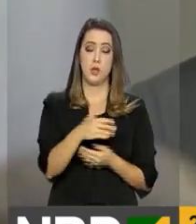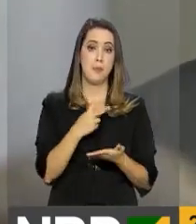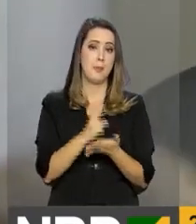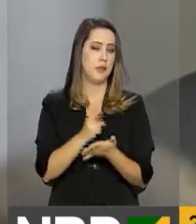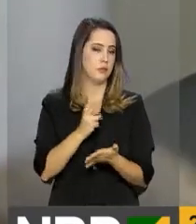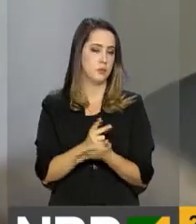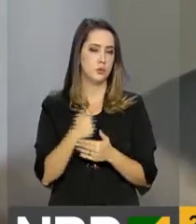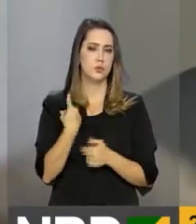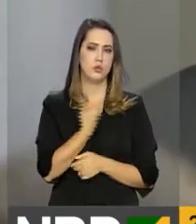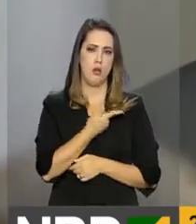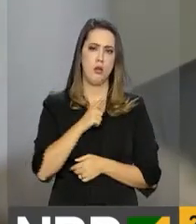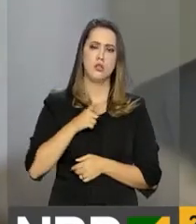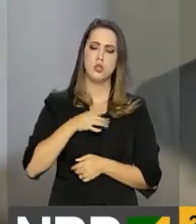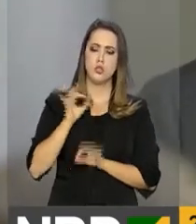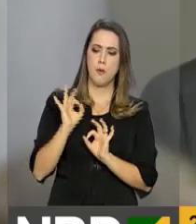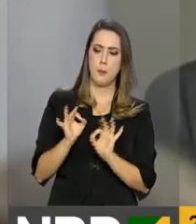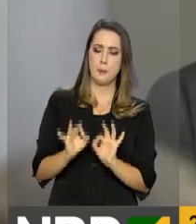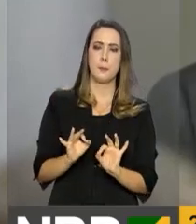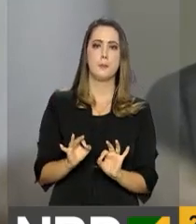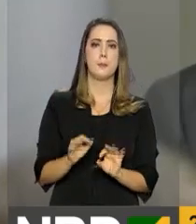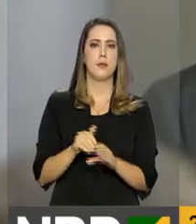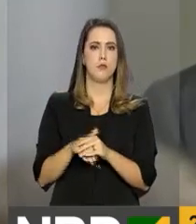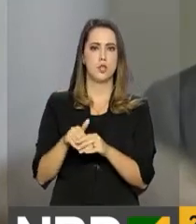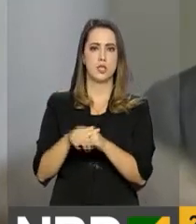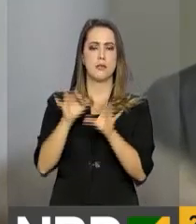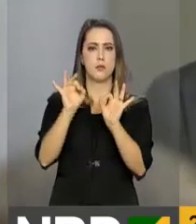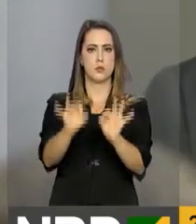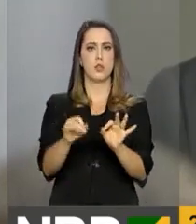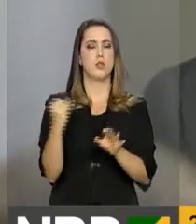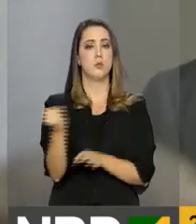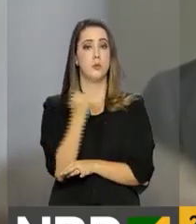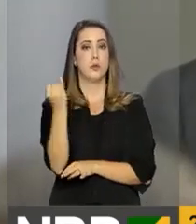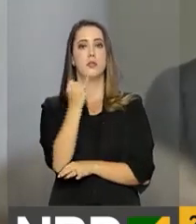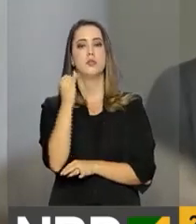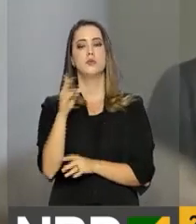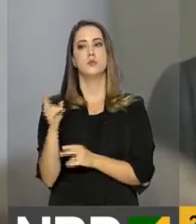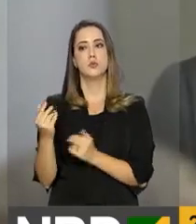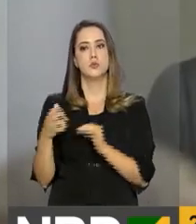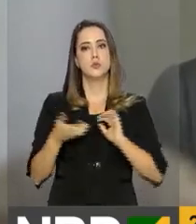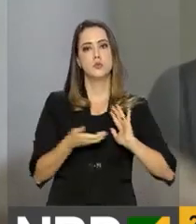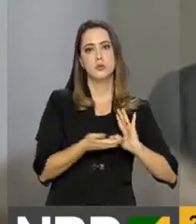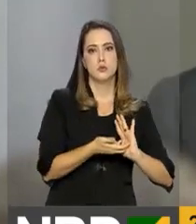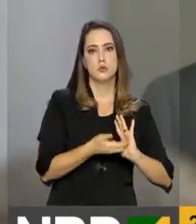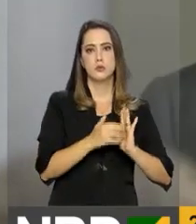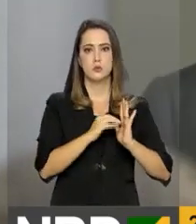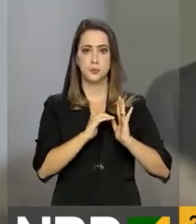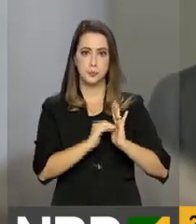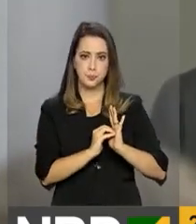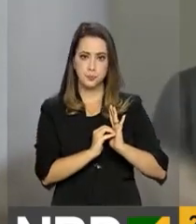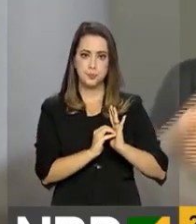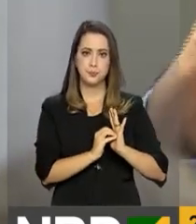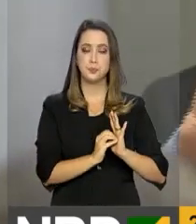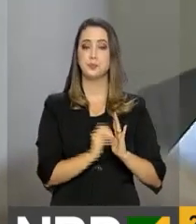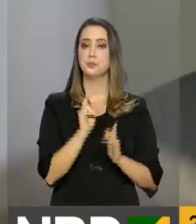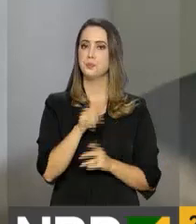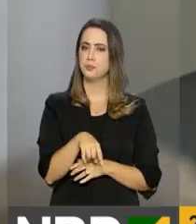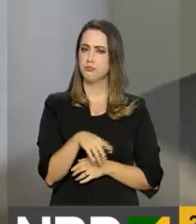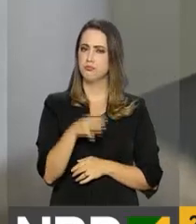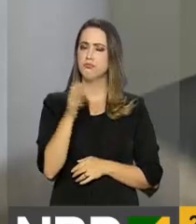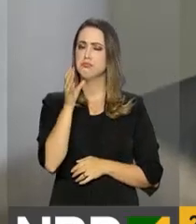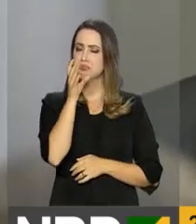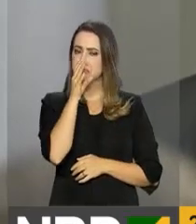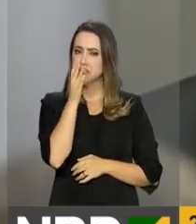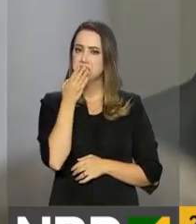disso, nós tivemos uma votação muito expressiva, tanto na Câmara como no Senado. E é interessante, aqui eu